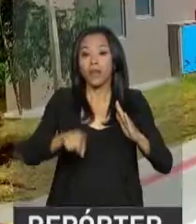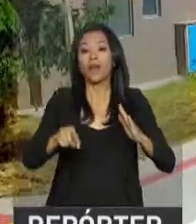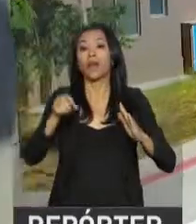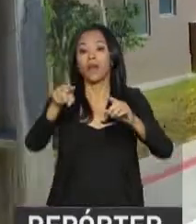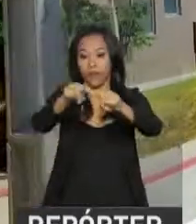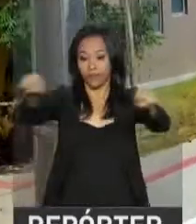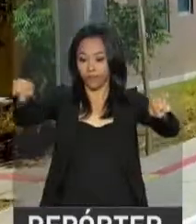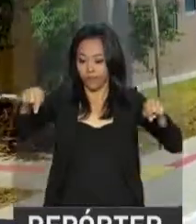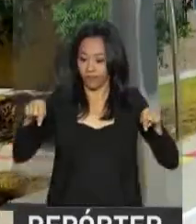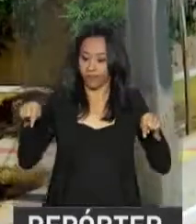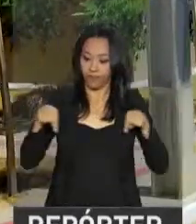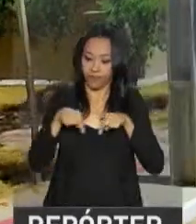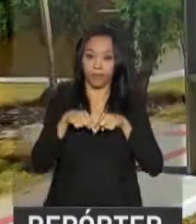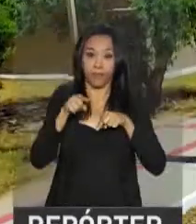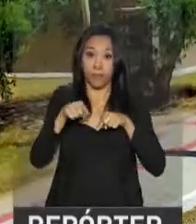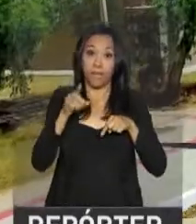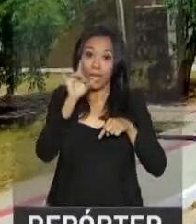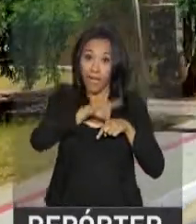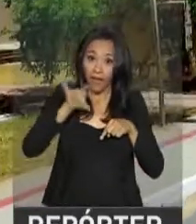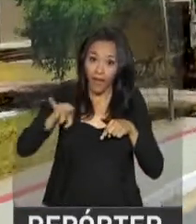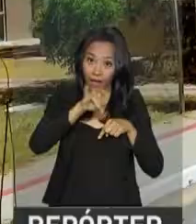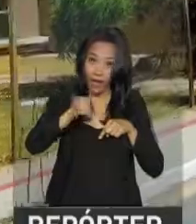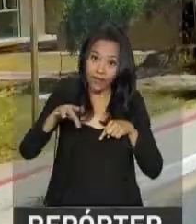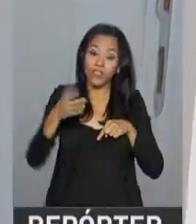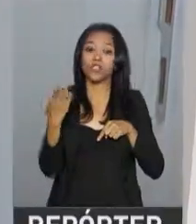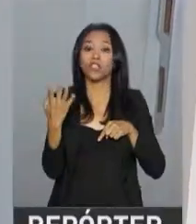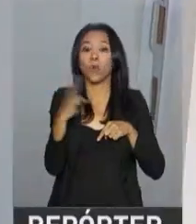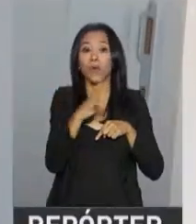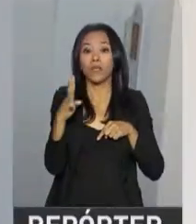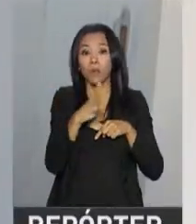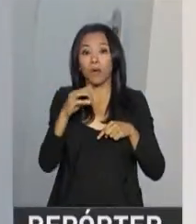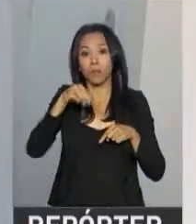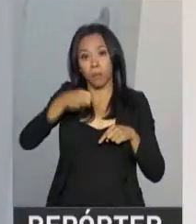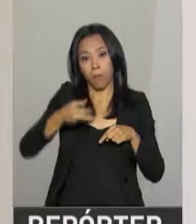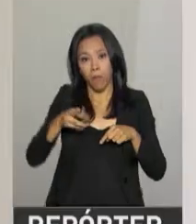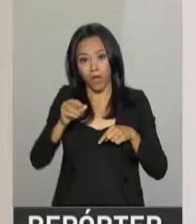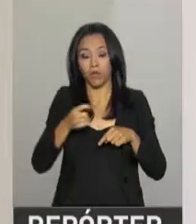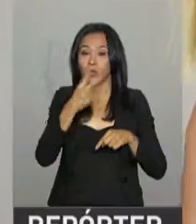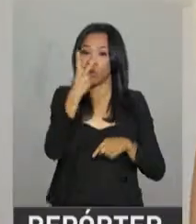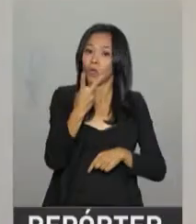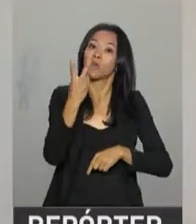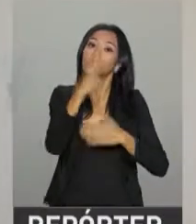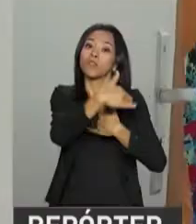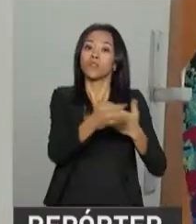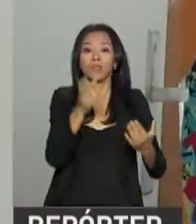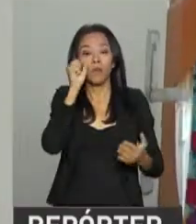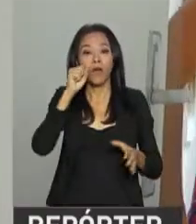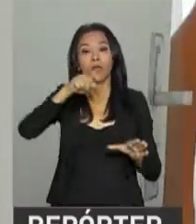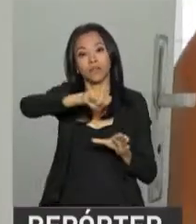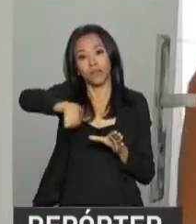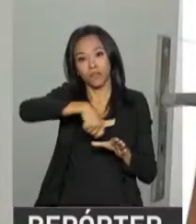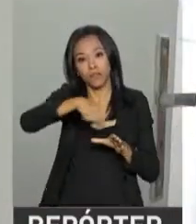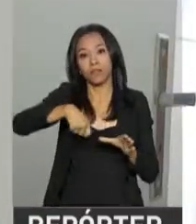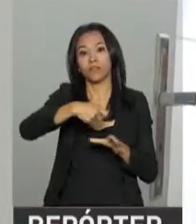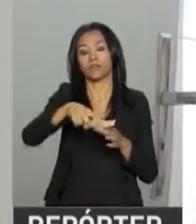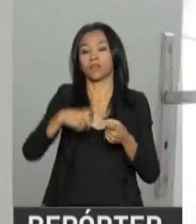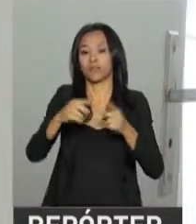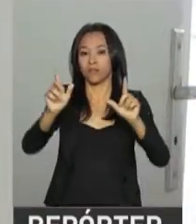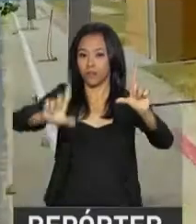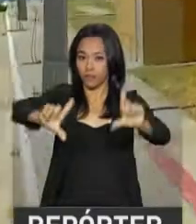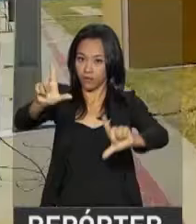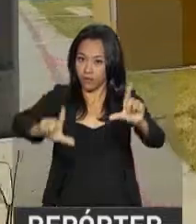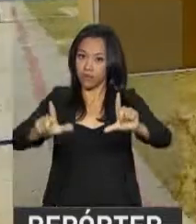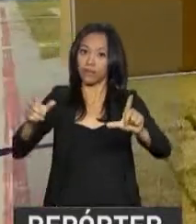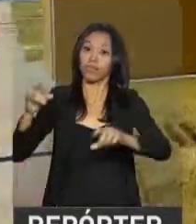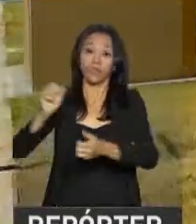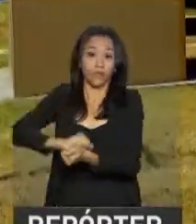ferreira gomes as unidades de 44 metros quadrados tem dois quartos sala cozinha banheiro e área de serviço